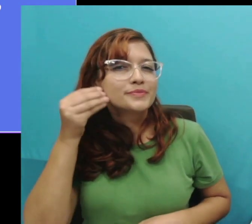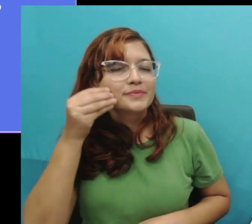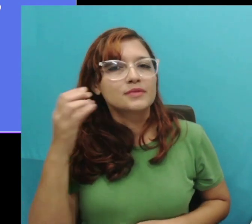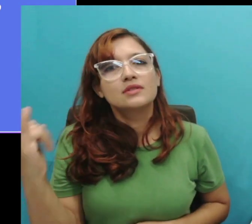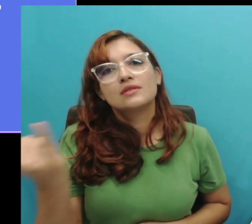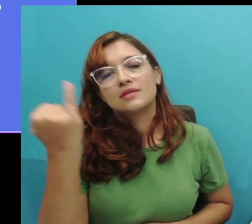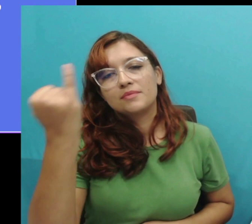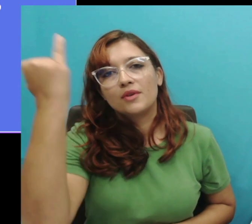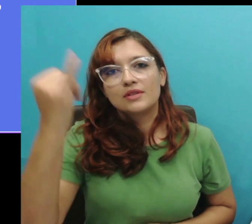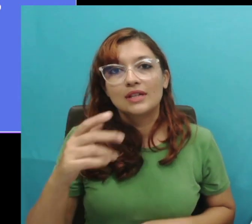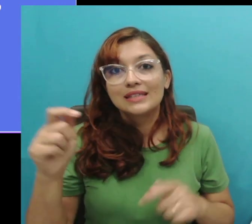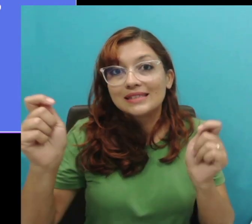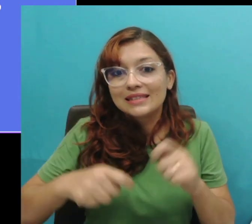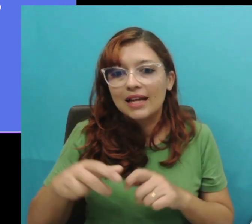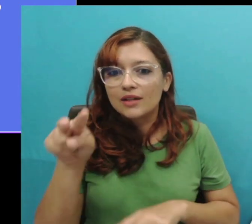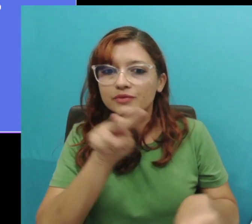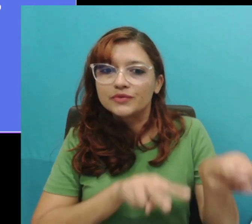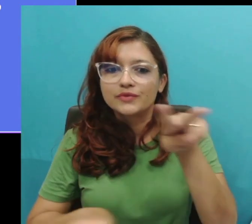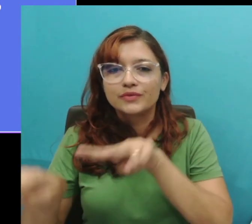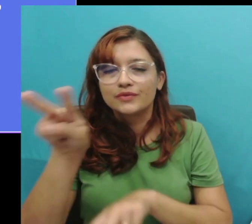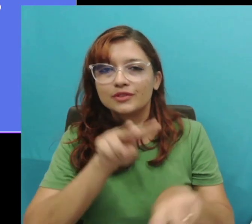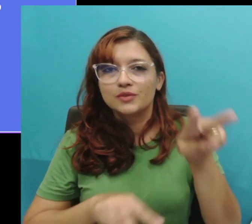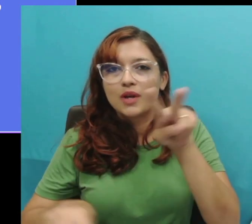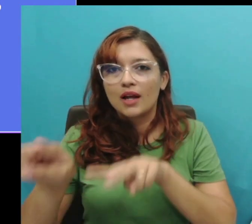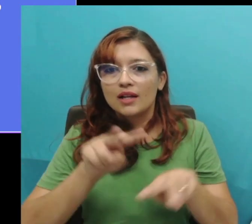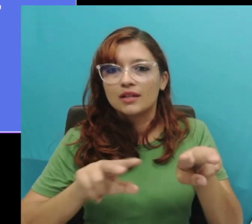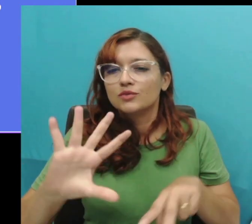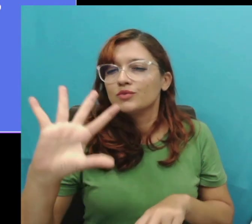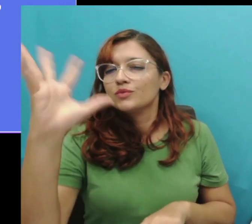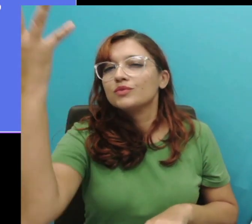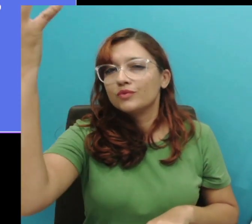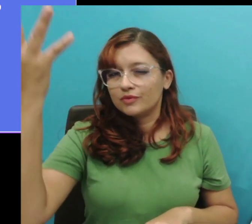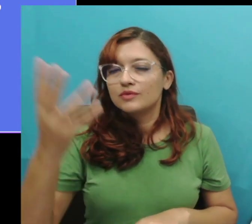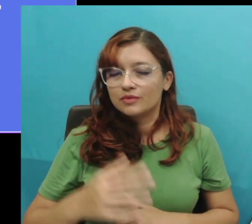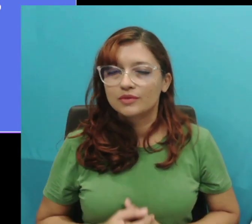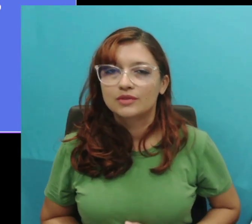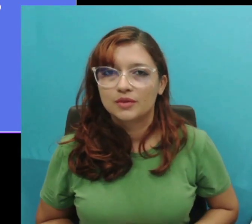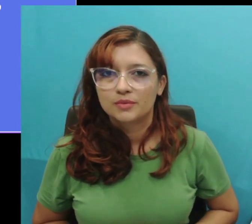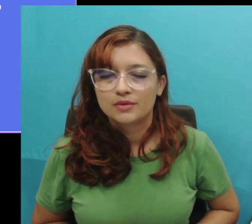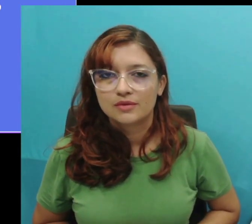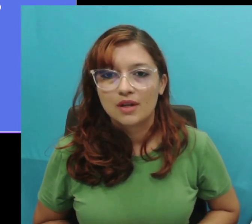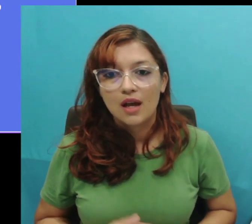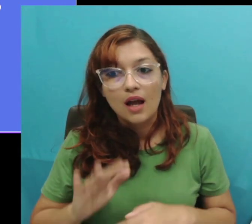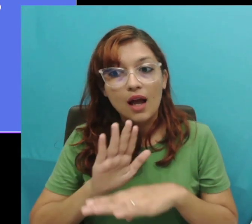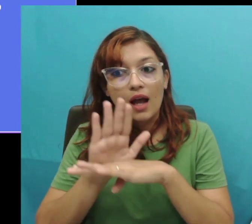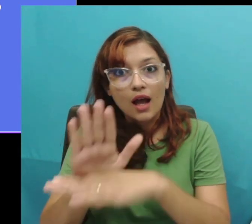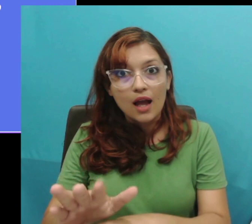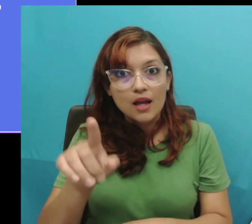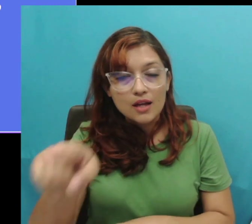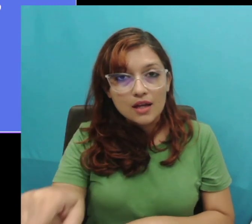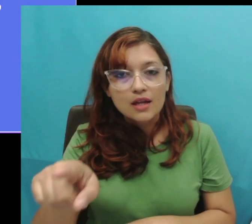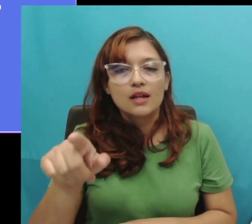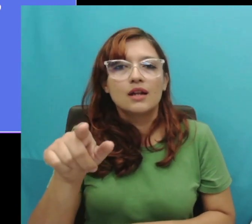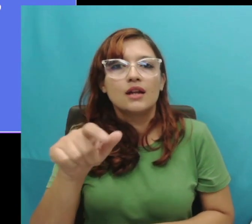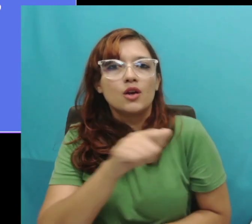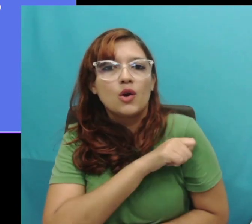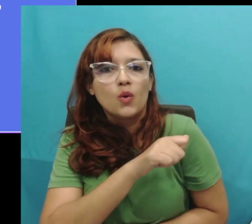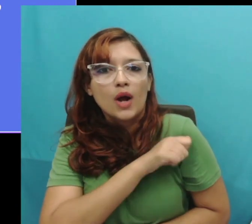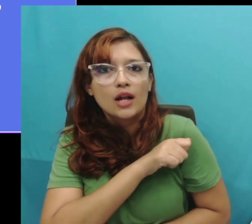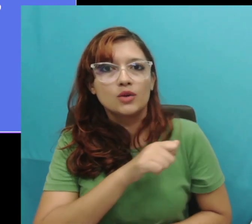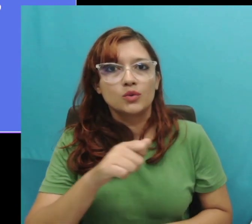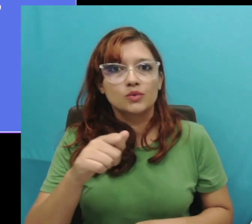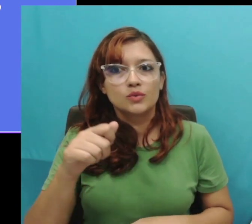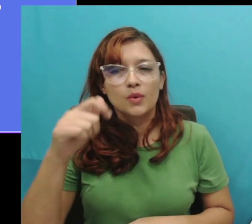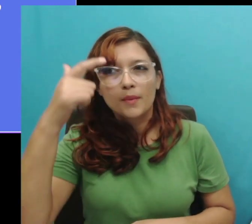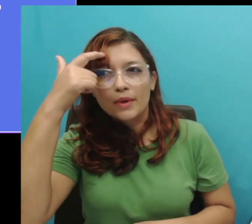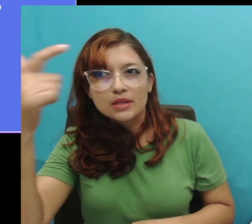não podemos ver. Então, os experimentos tornam esses fenômenos visíveis.